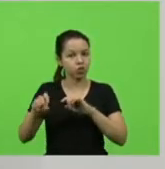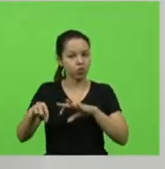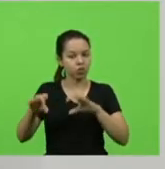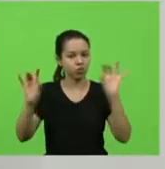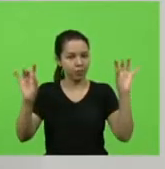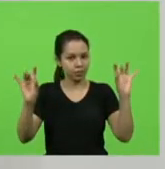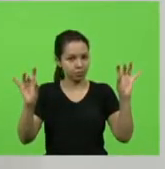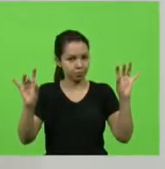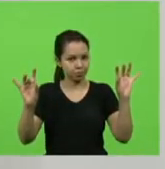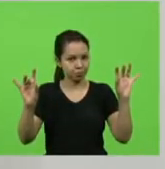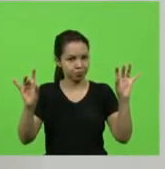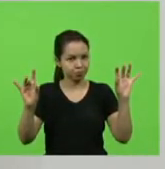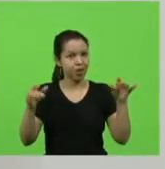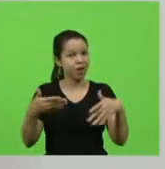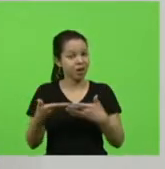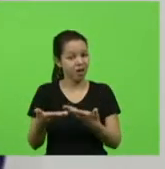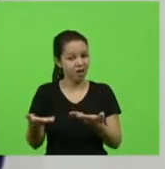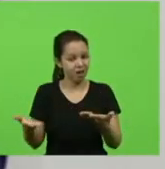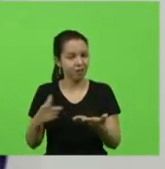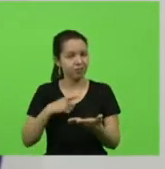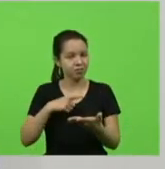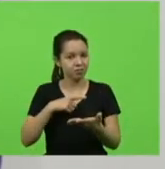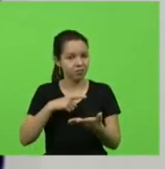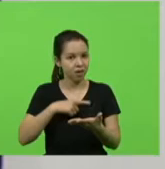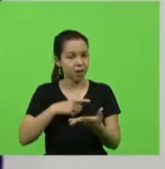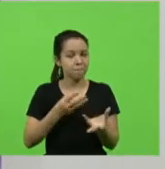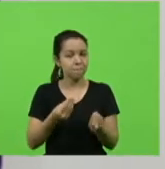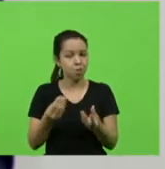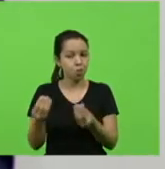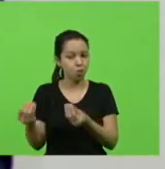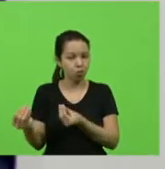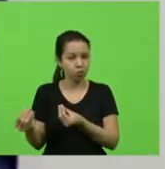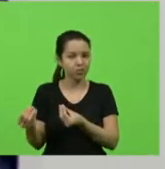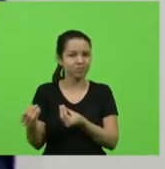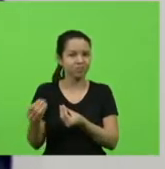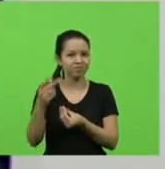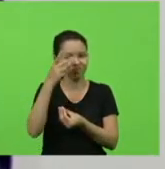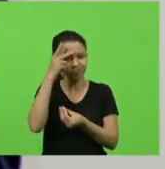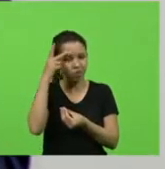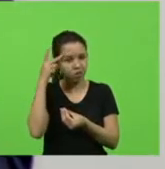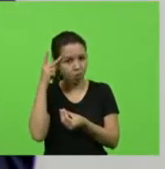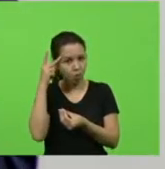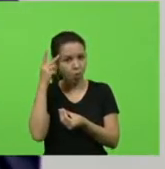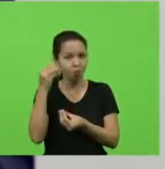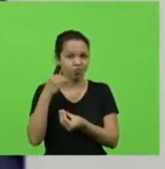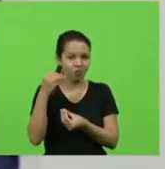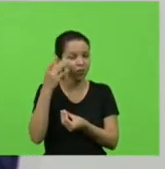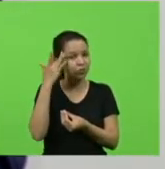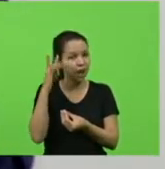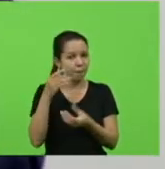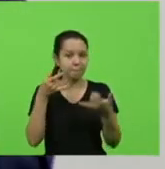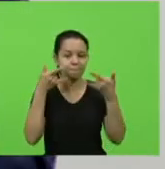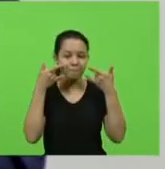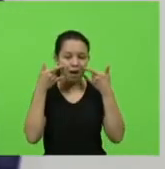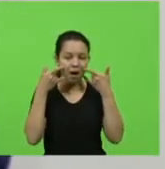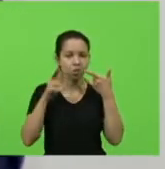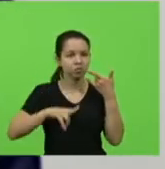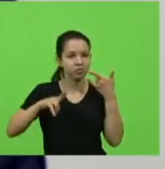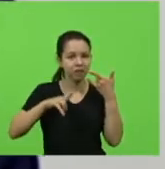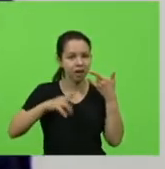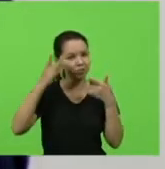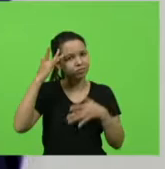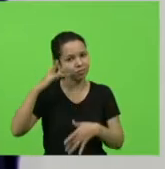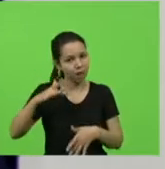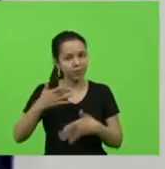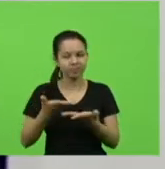é onde tem uma clientela altamente vulnerável, que não sabe usar máscara, que, enfim, que